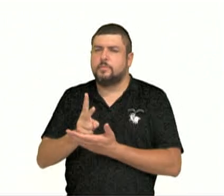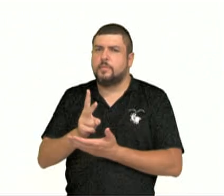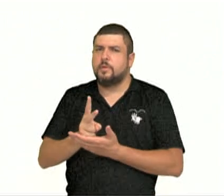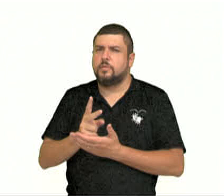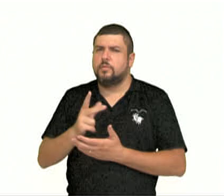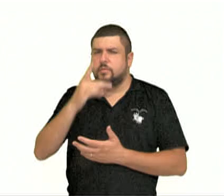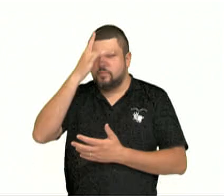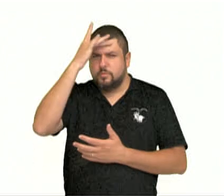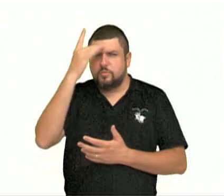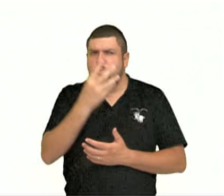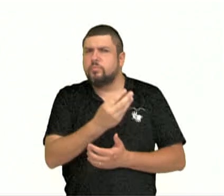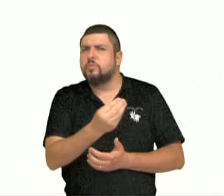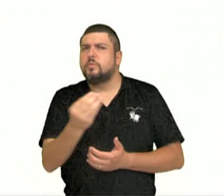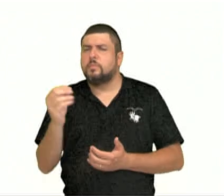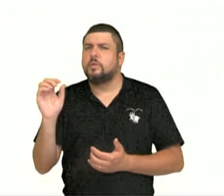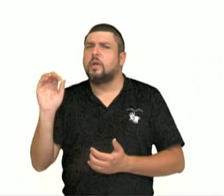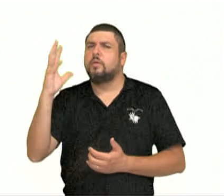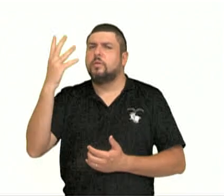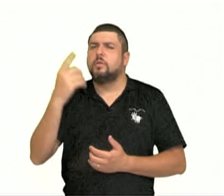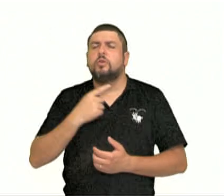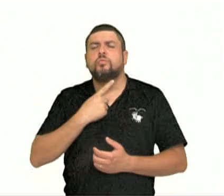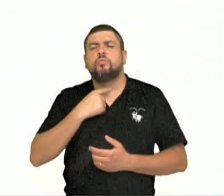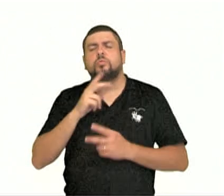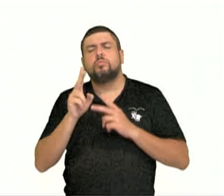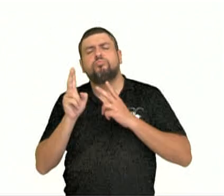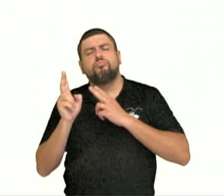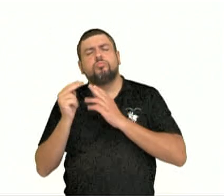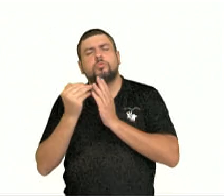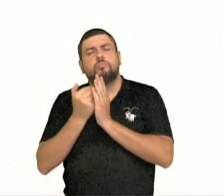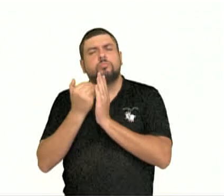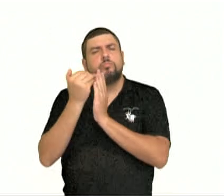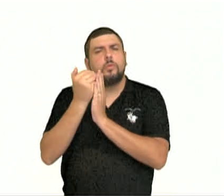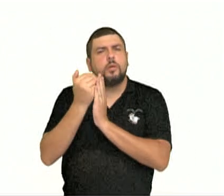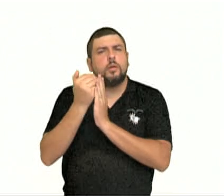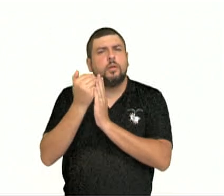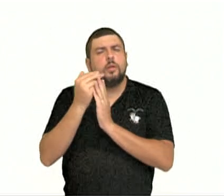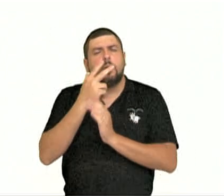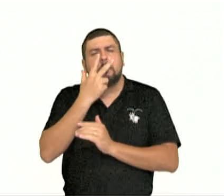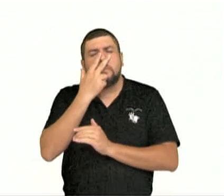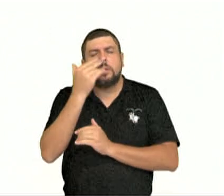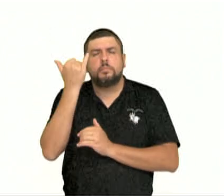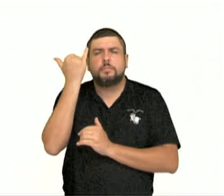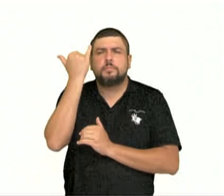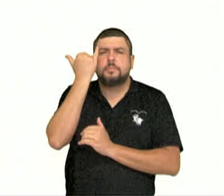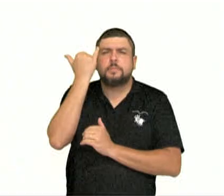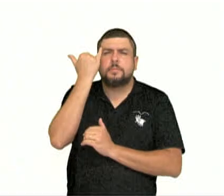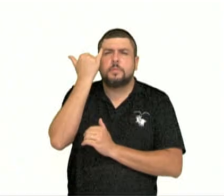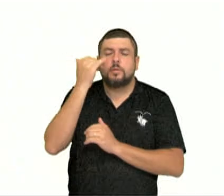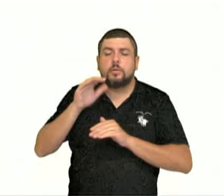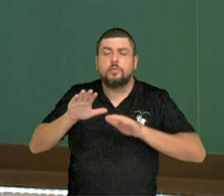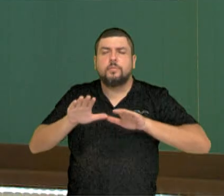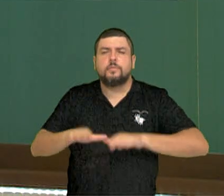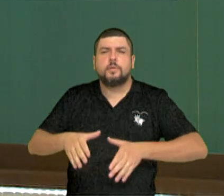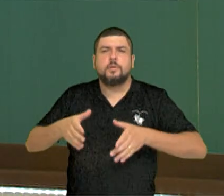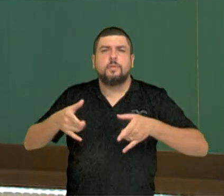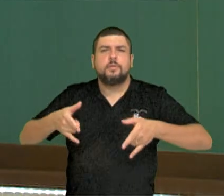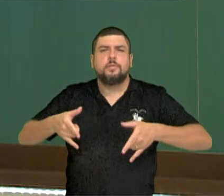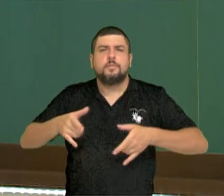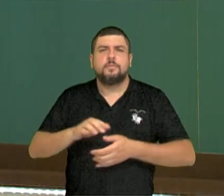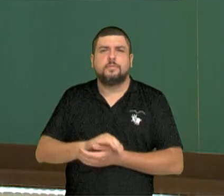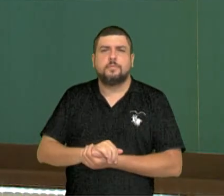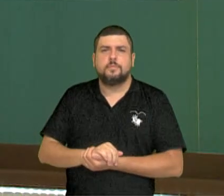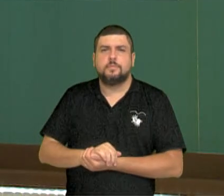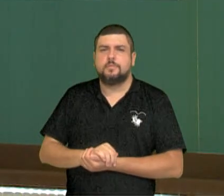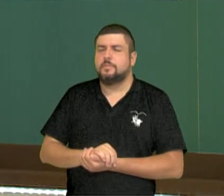muitas pessoas. Querer dormir um pouquinho mais, aquela preguicinha que dá vontade de ficar na cama. E continuando,